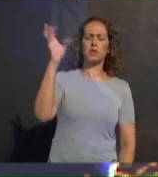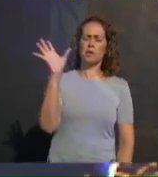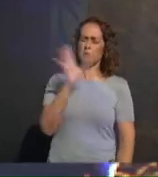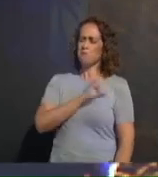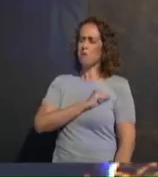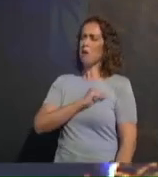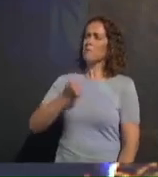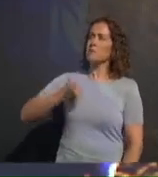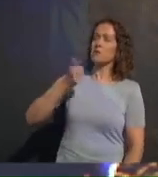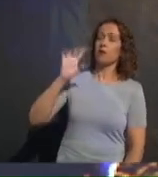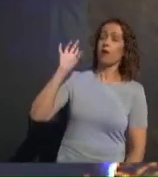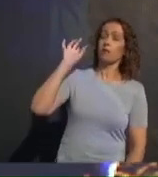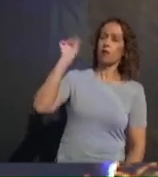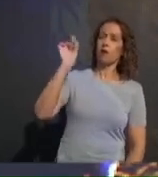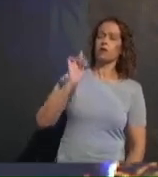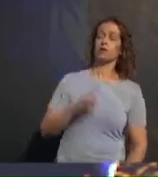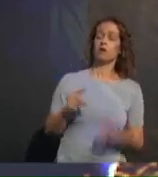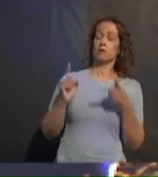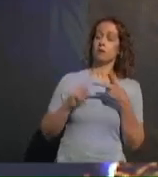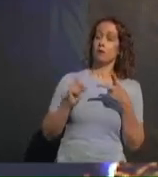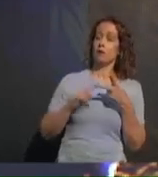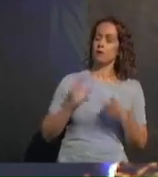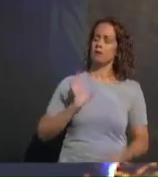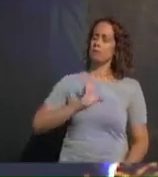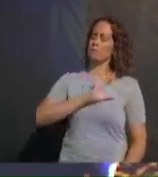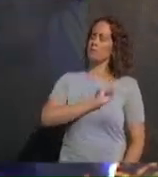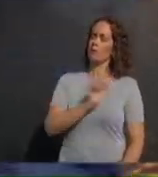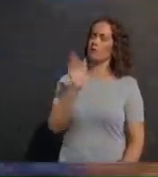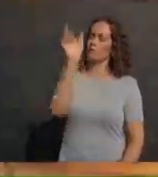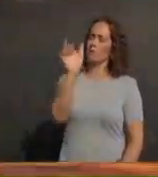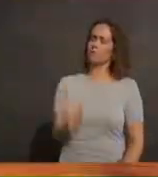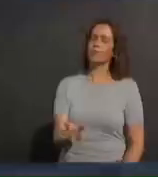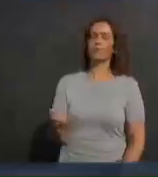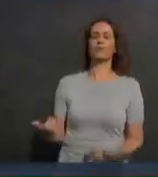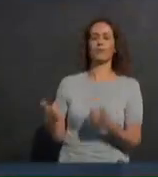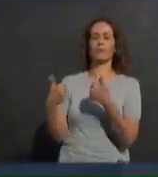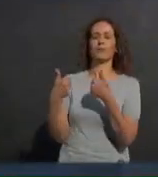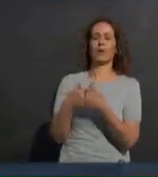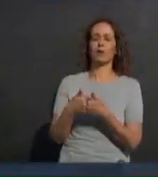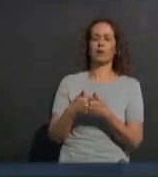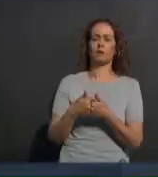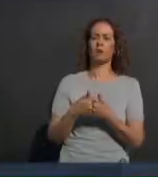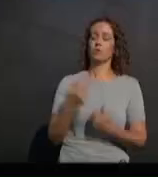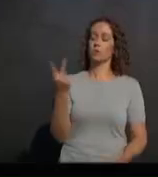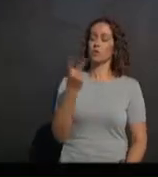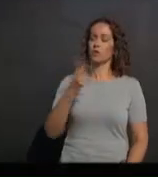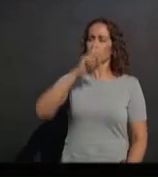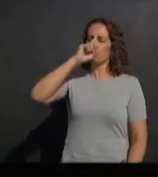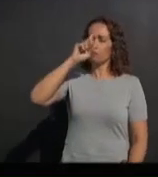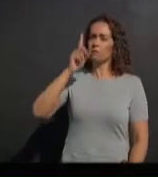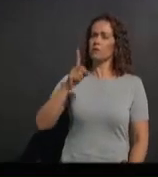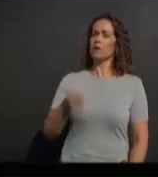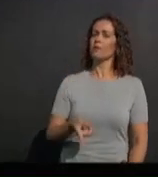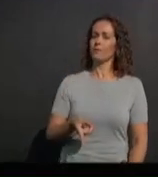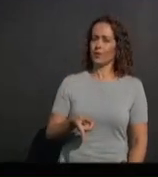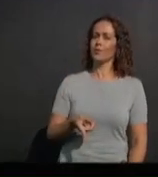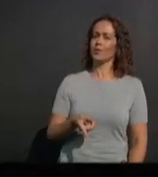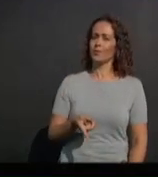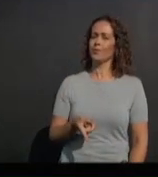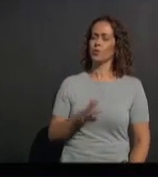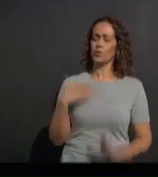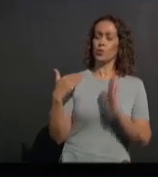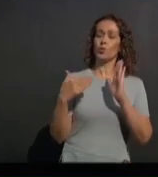ele: ame seu próximo como a si mesmo. Desses dois mandamentos depende toda a lei e os profetas. Olha